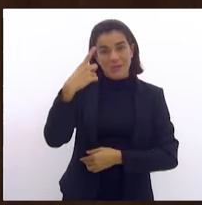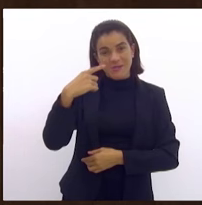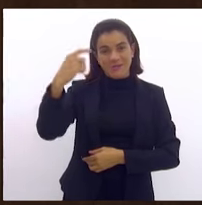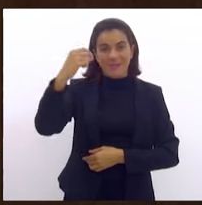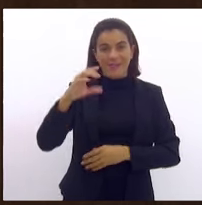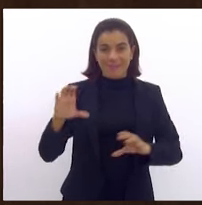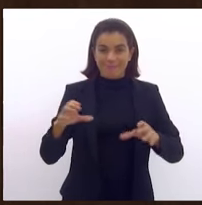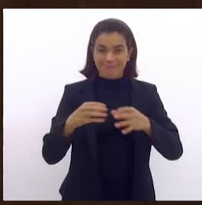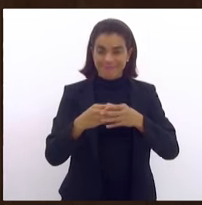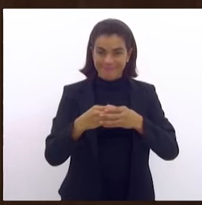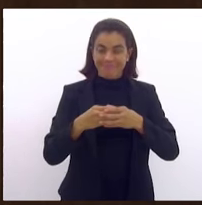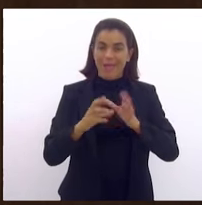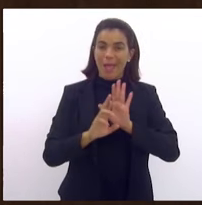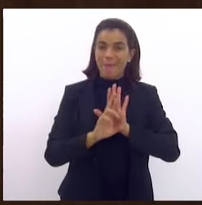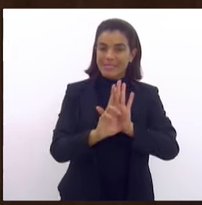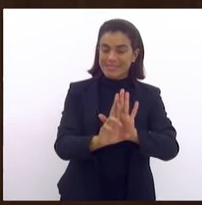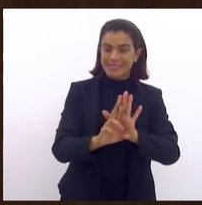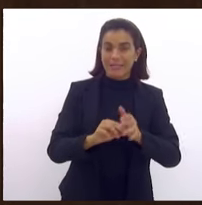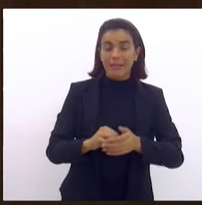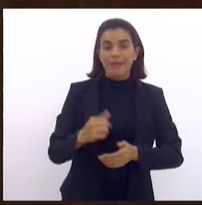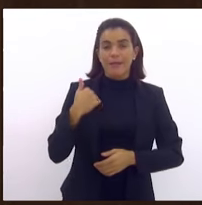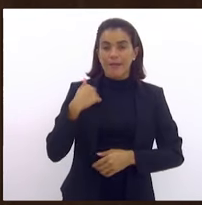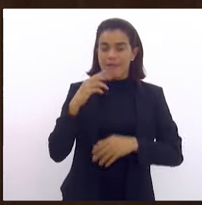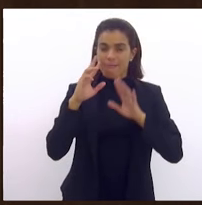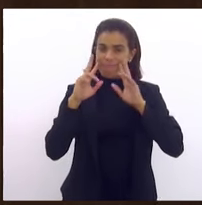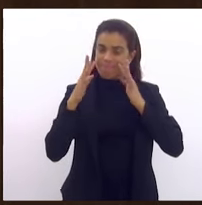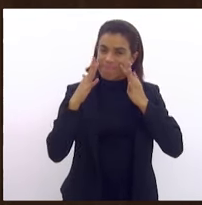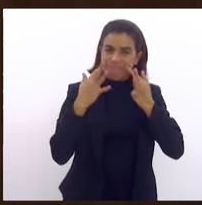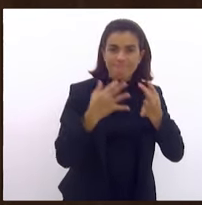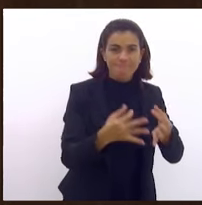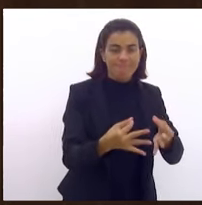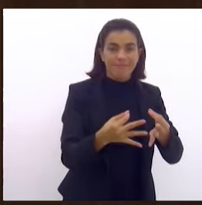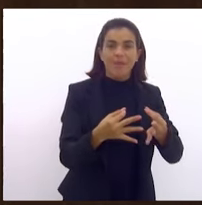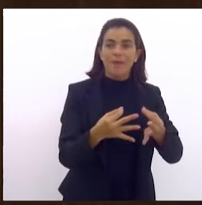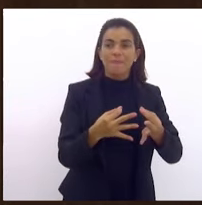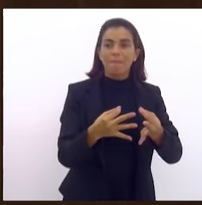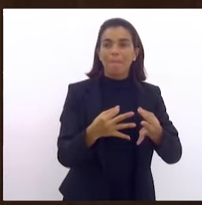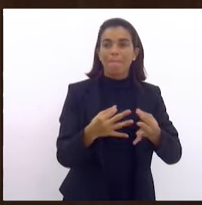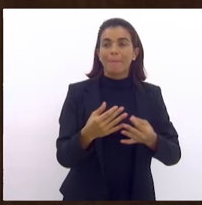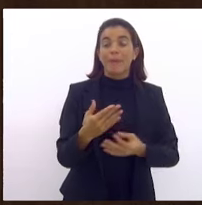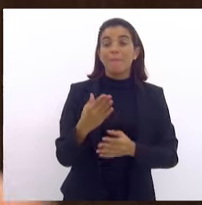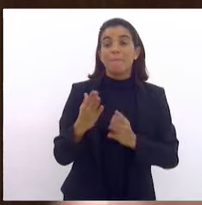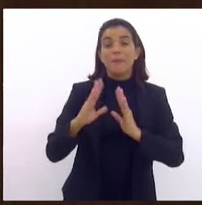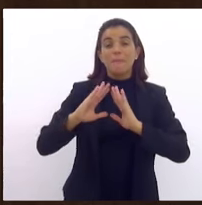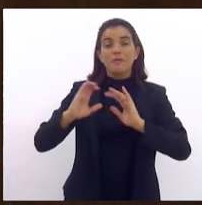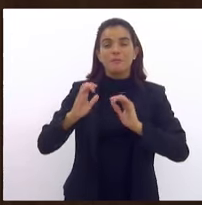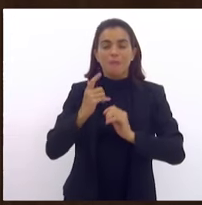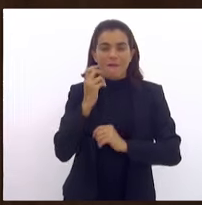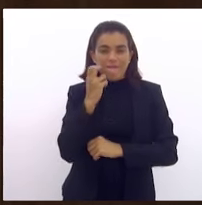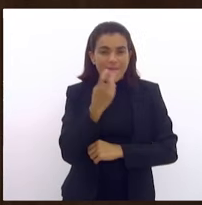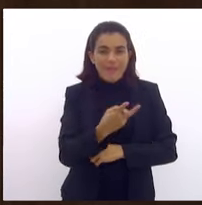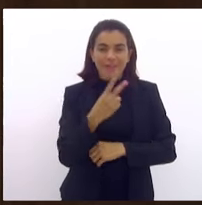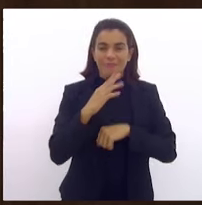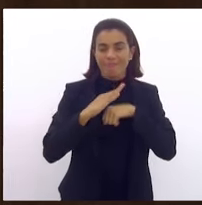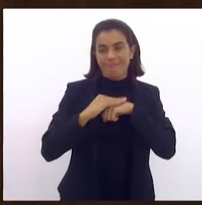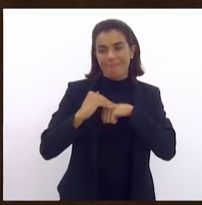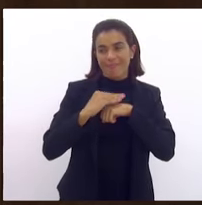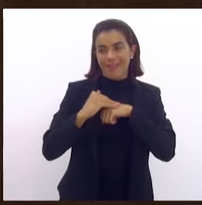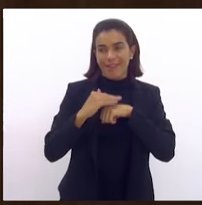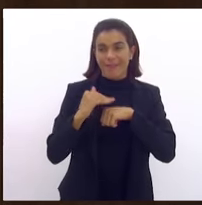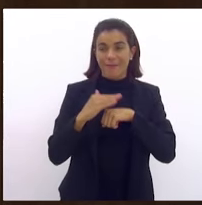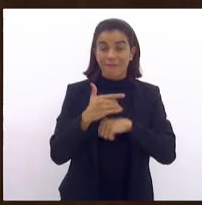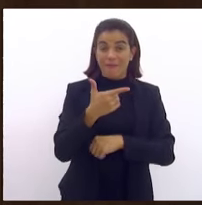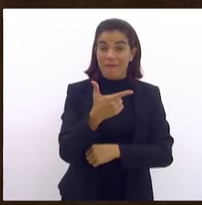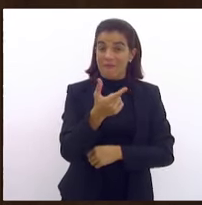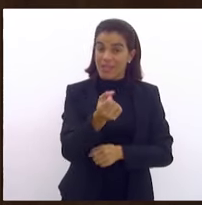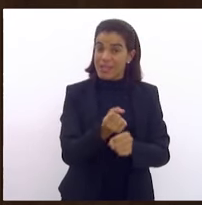da Casa, eu atentei muito bem o pedido da Vossa Excelência, que pediu que viesse ver com carinho esses 20